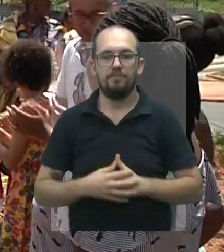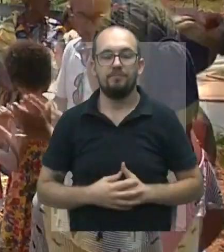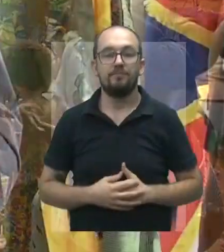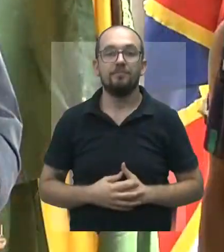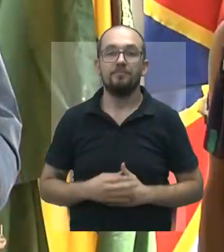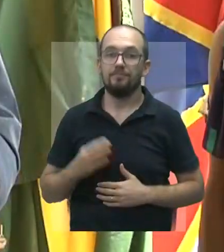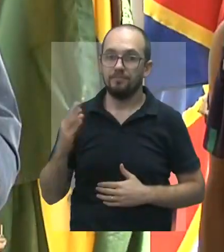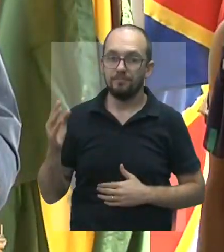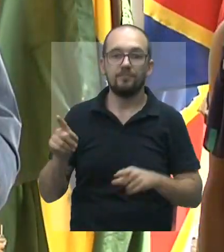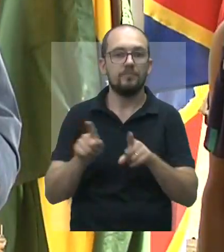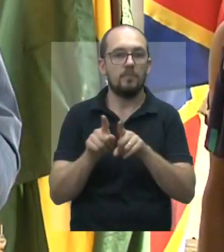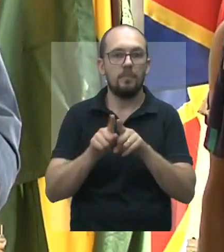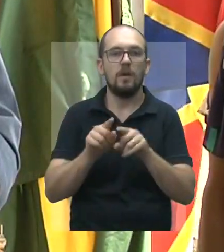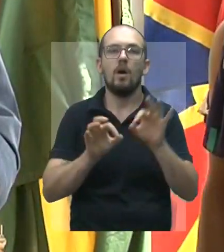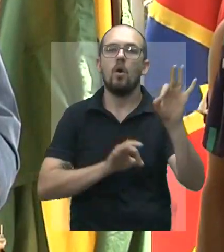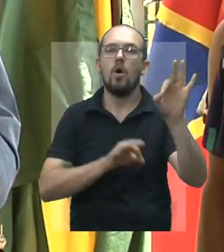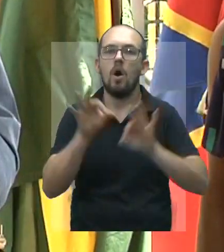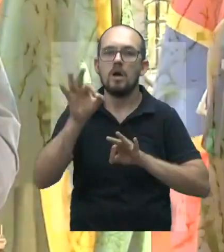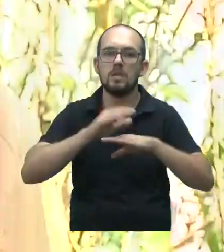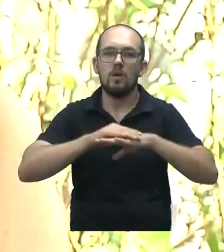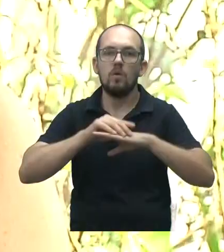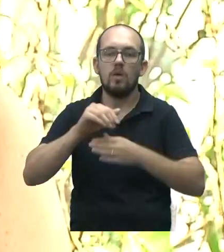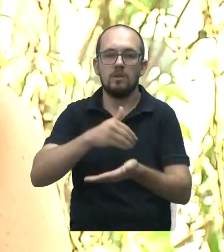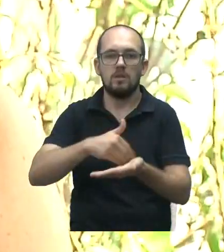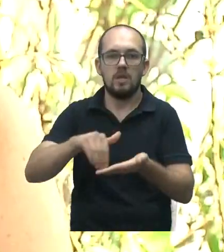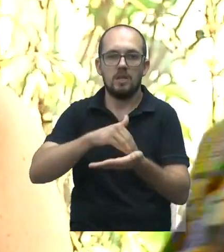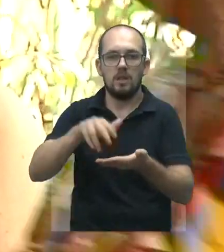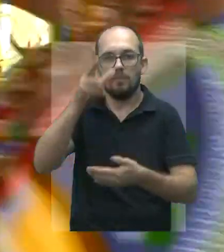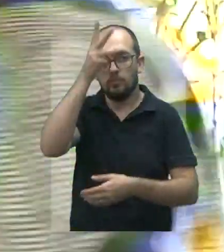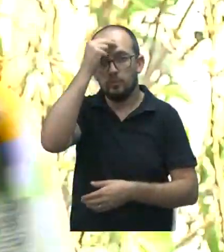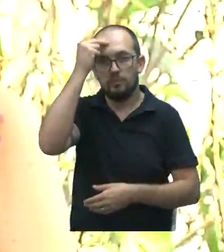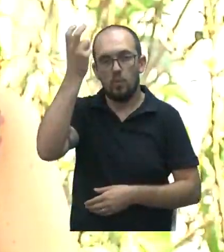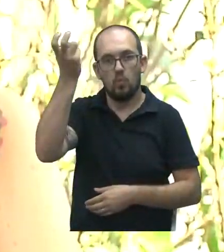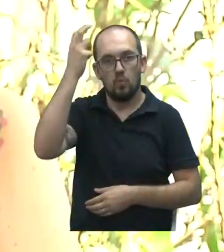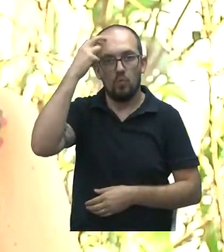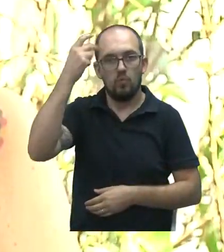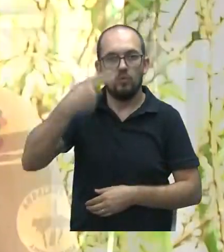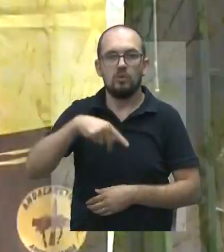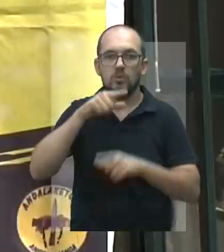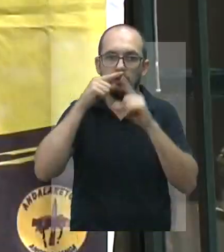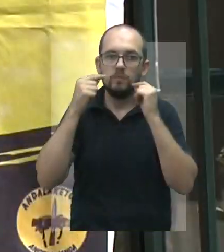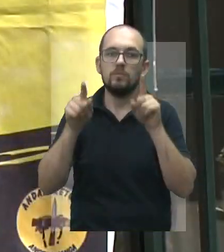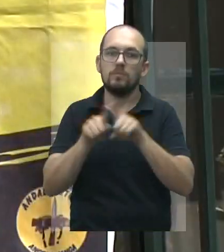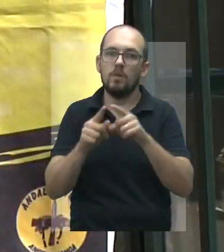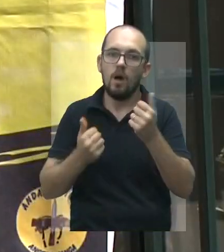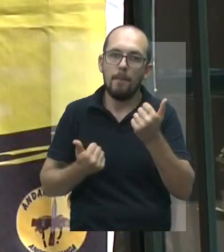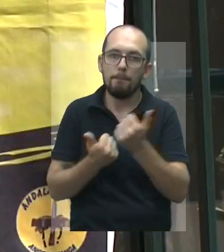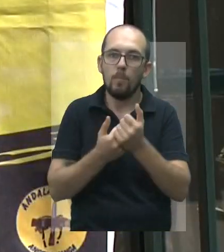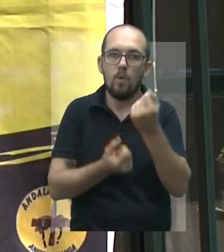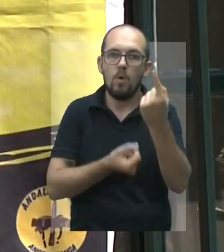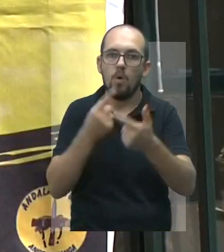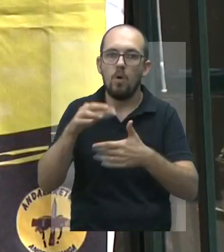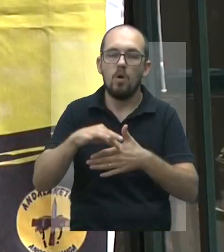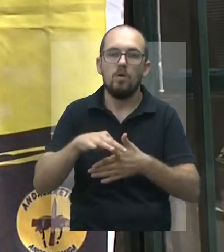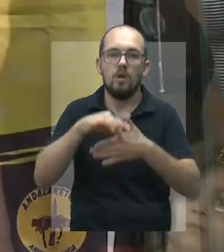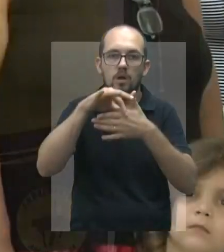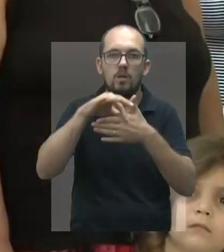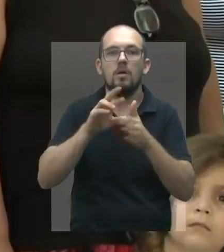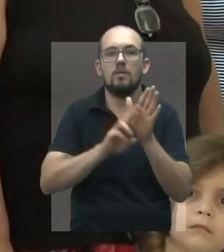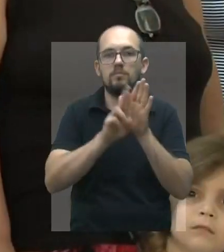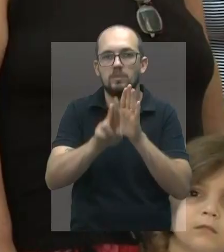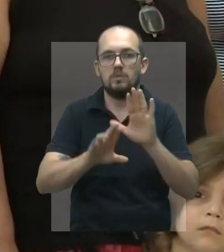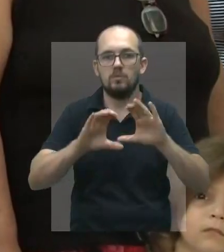ato cívico foi organizado pela Secretaria Municipal de Cultura, que, com o apoio de representantes da comunidade